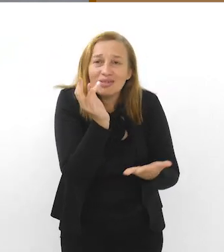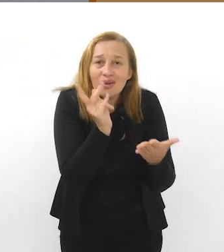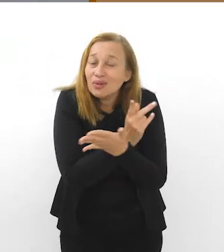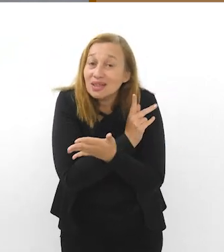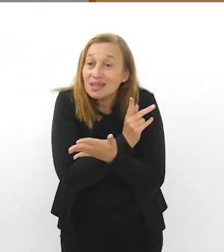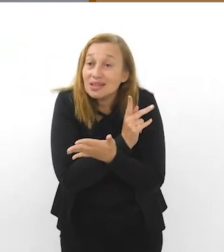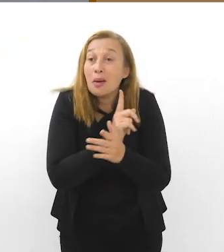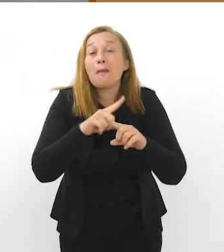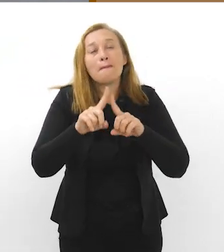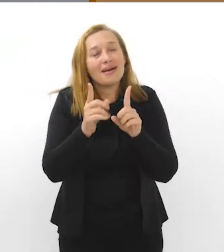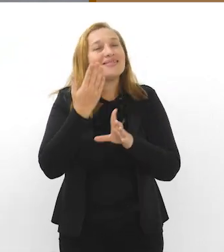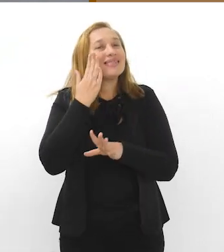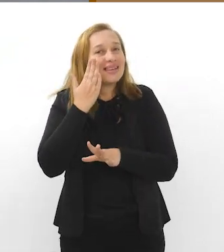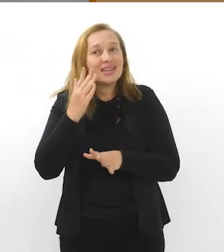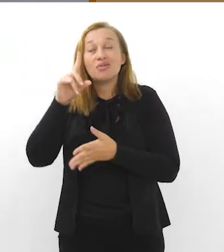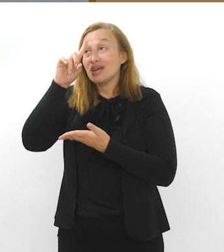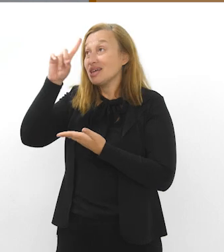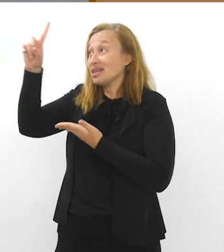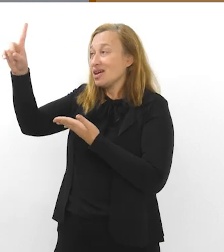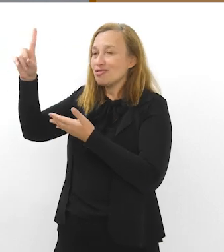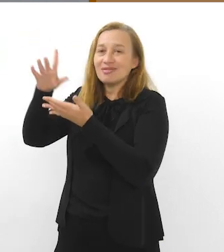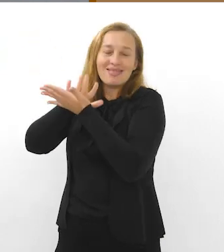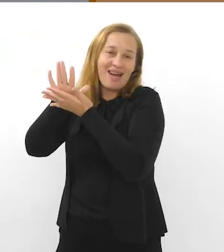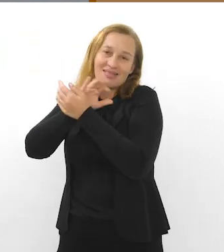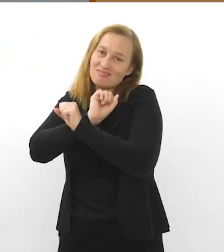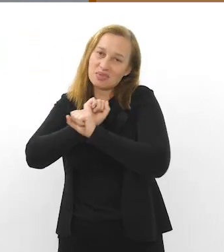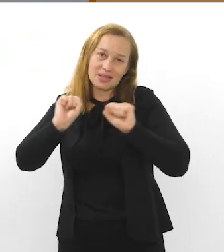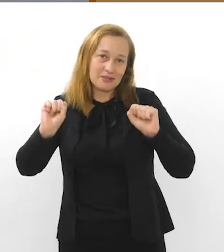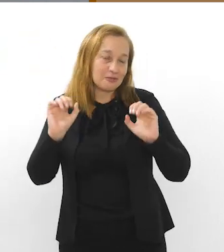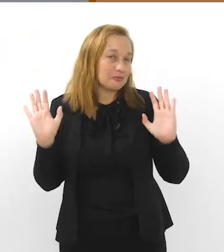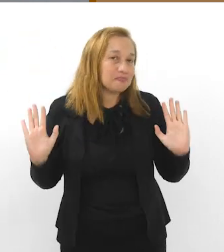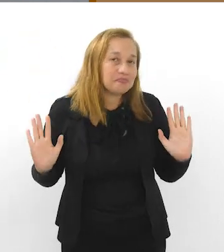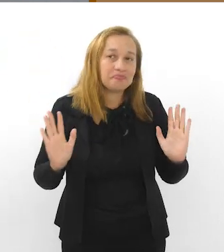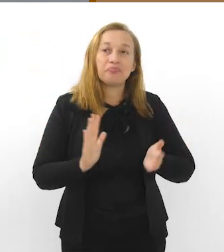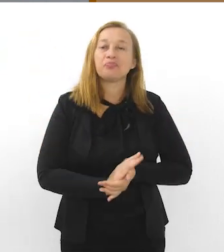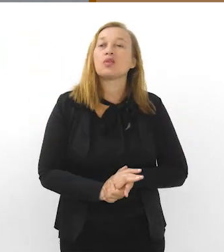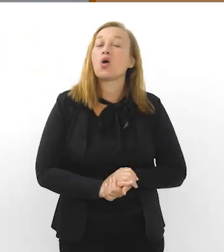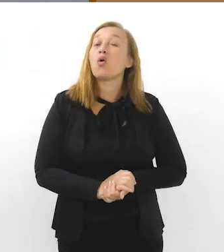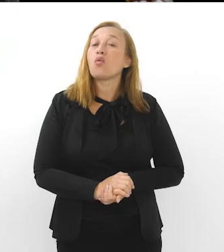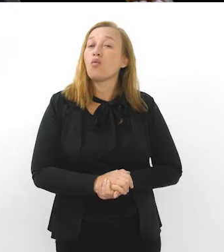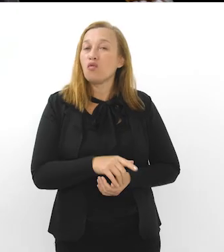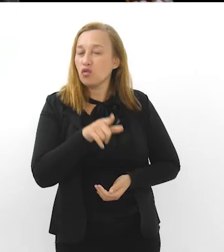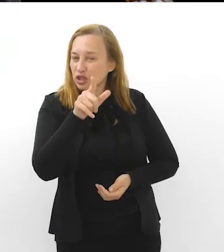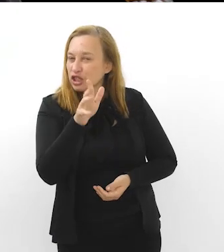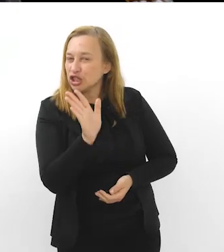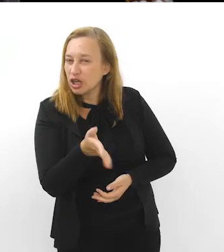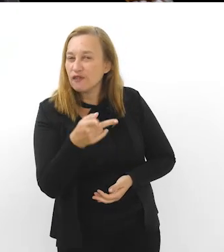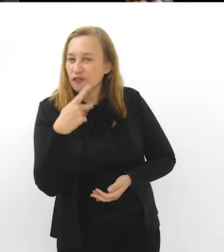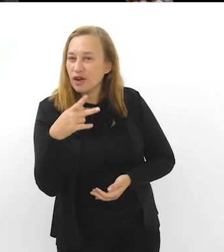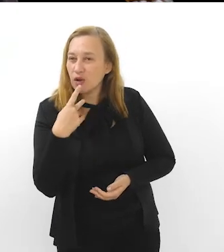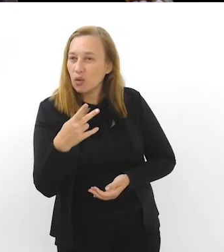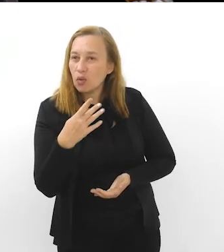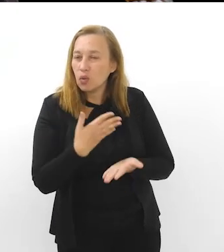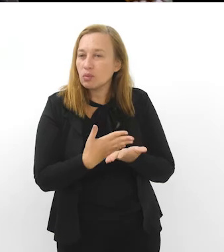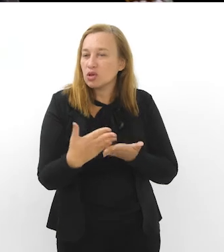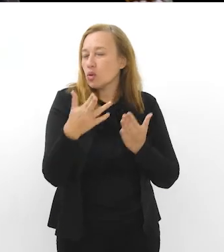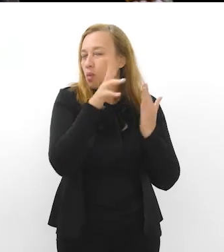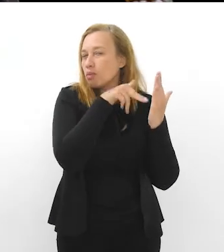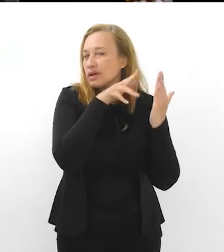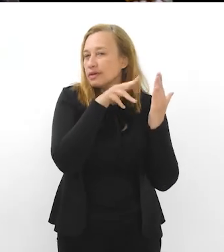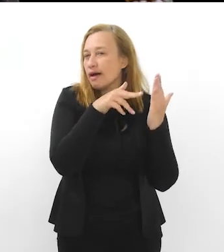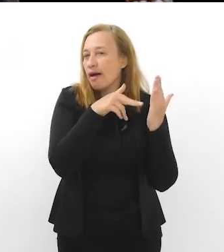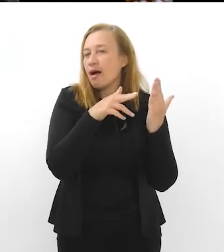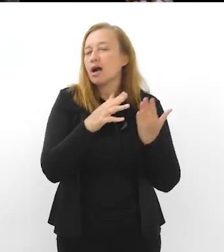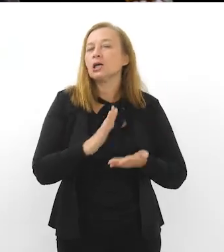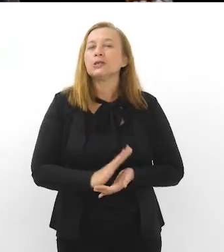que estava acontecendo, mas entender que para Deus nada é impossível. Quer dizer, você já disse para mim que começou a